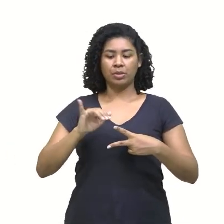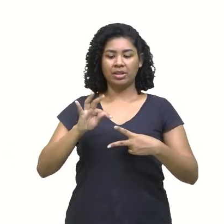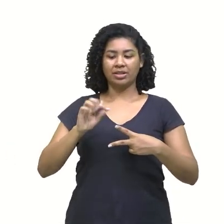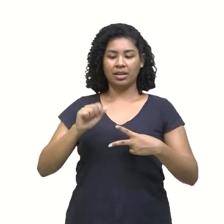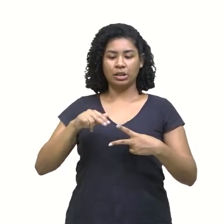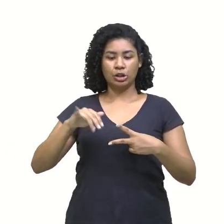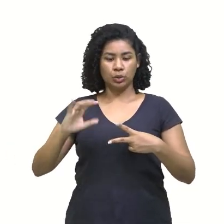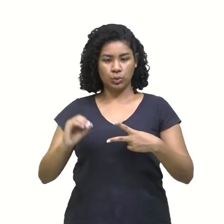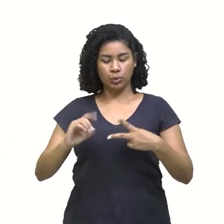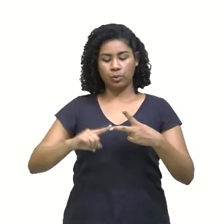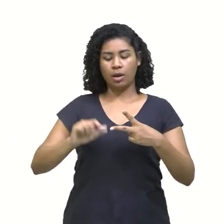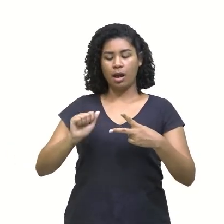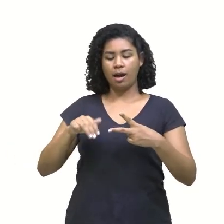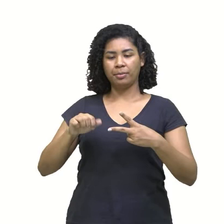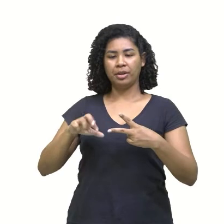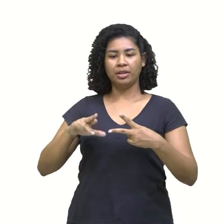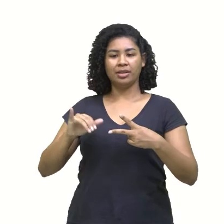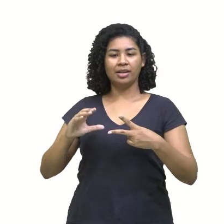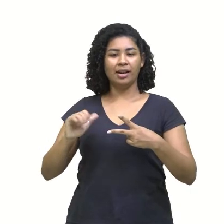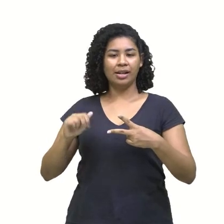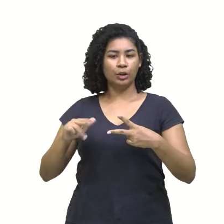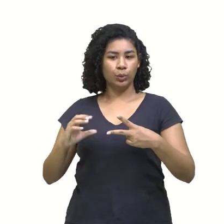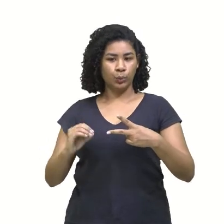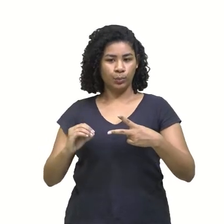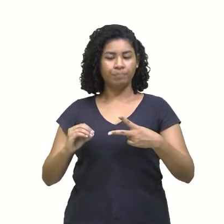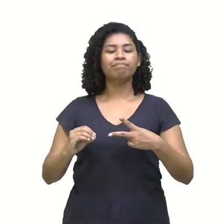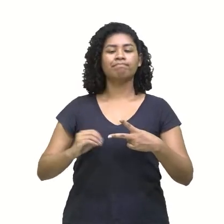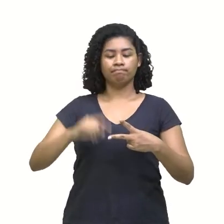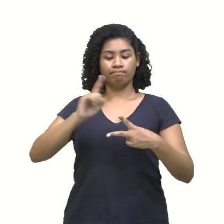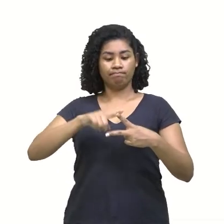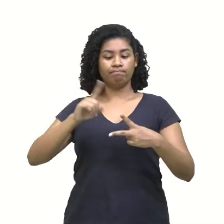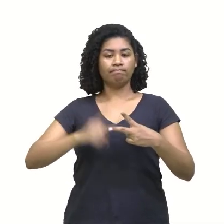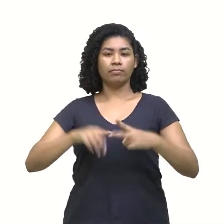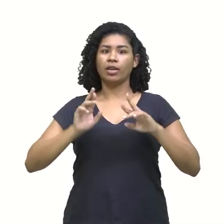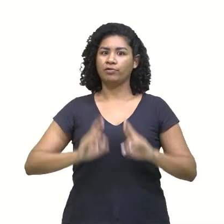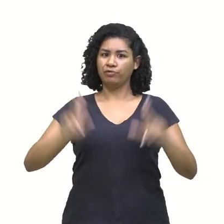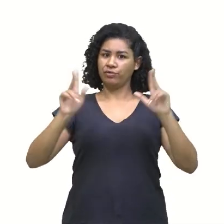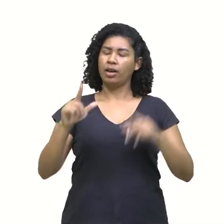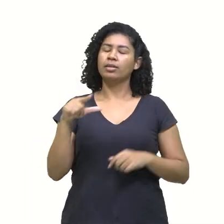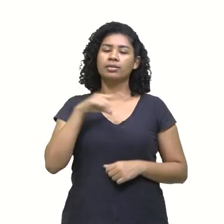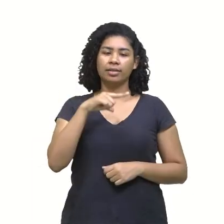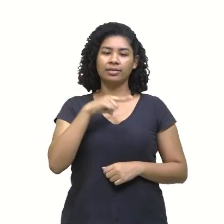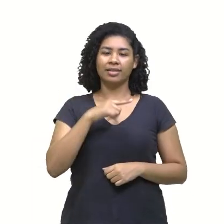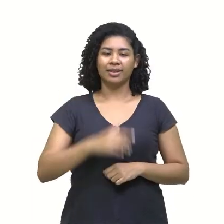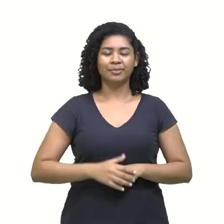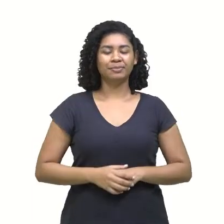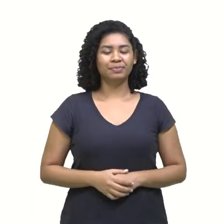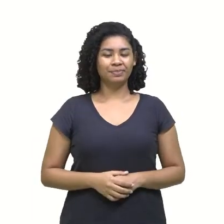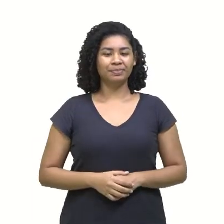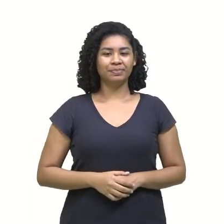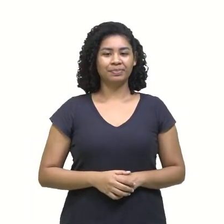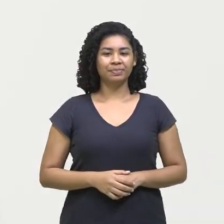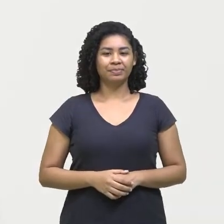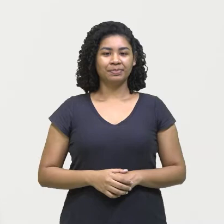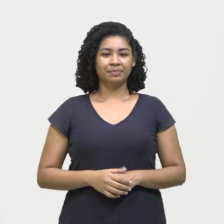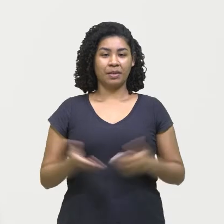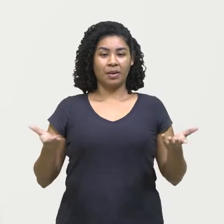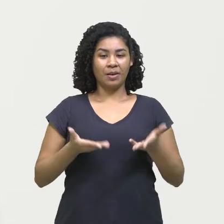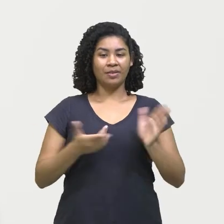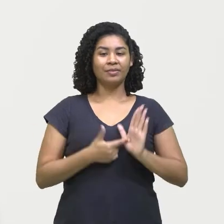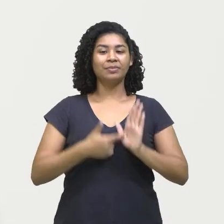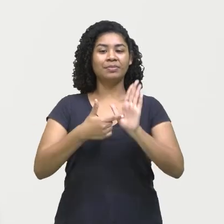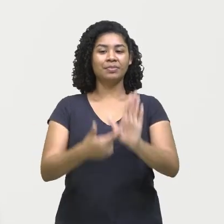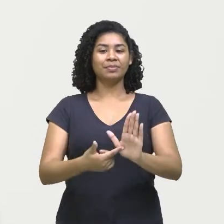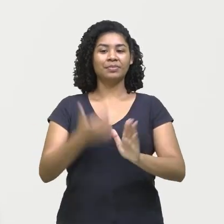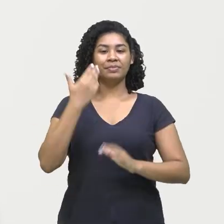inglês americano. E temos algumas diferenças em relação a eles. Vamos acompanhar aqui